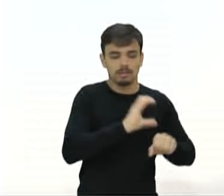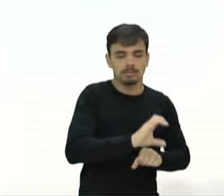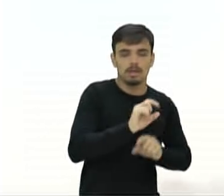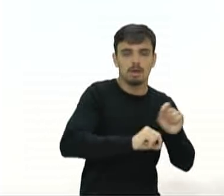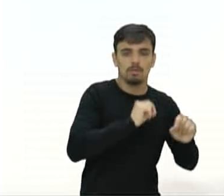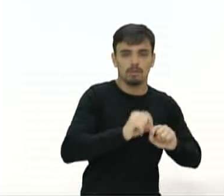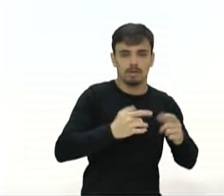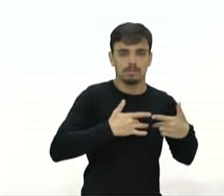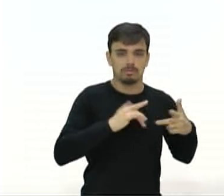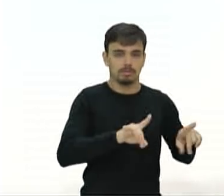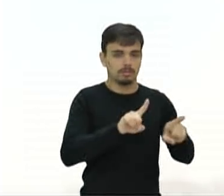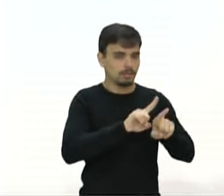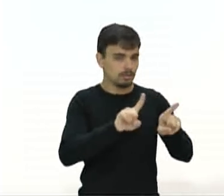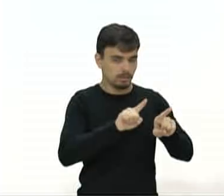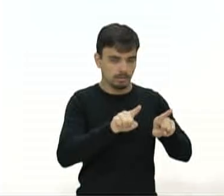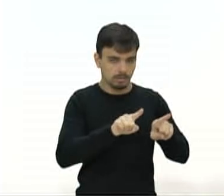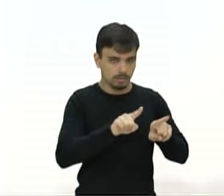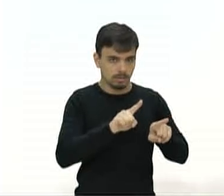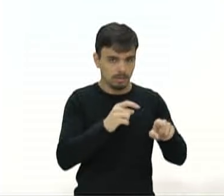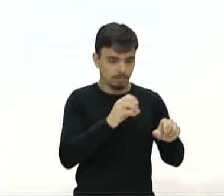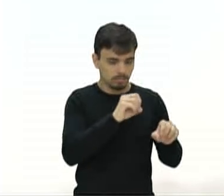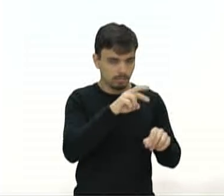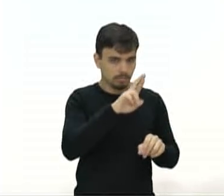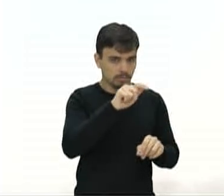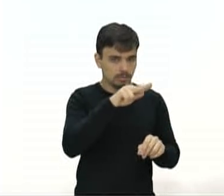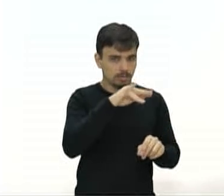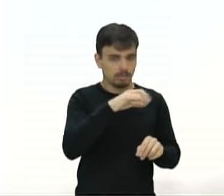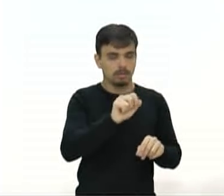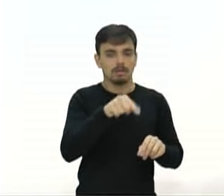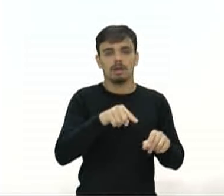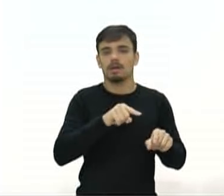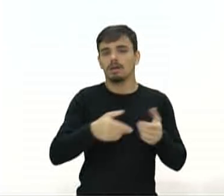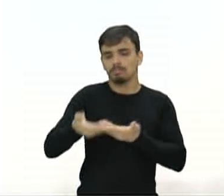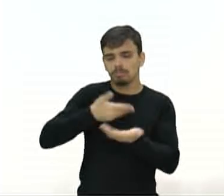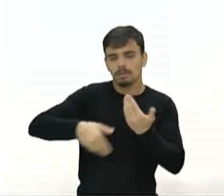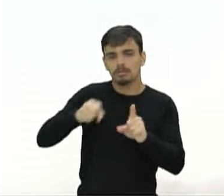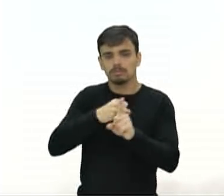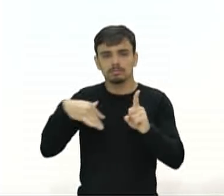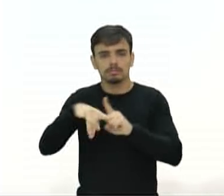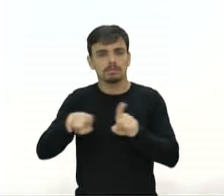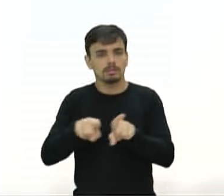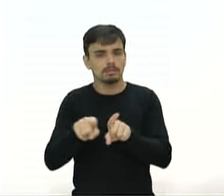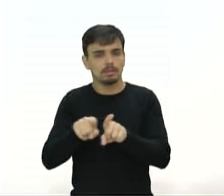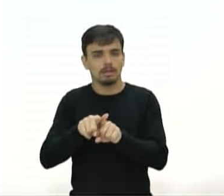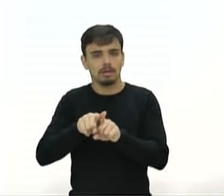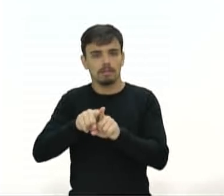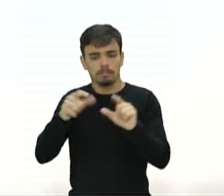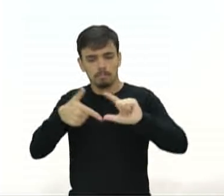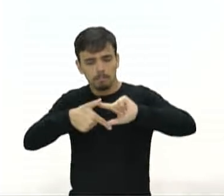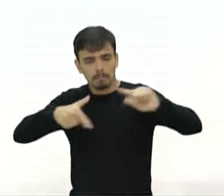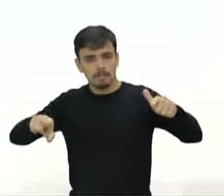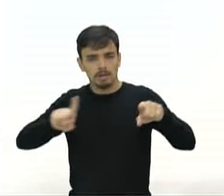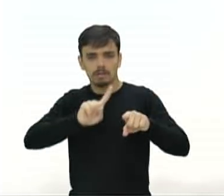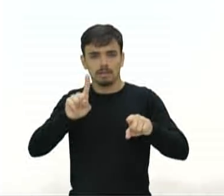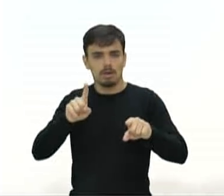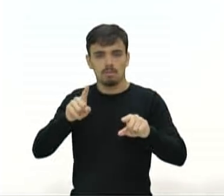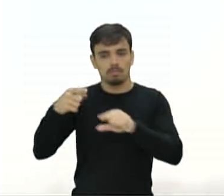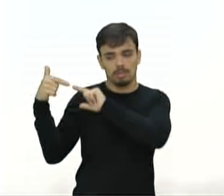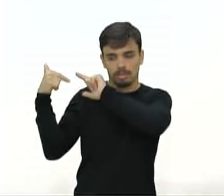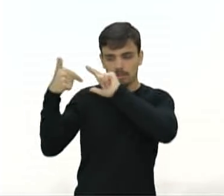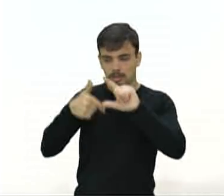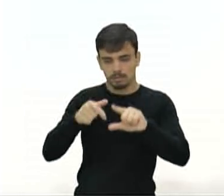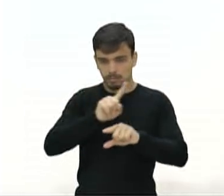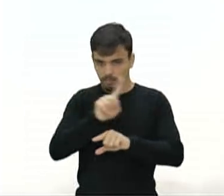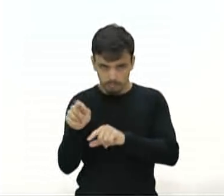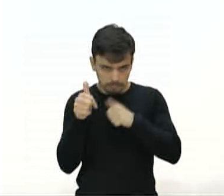porque a solidariedade orgânica, ele é parte das sociedades mais modernas e não mais